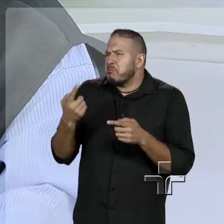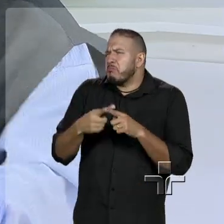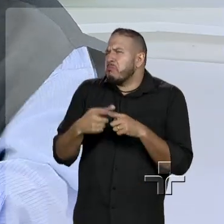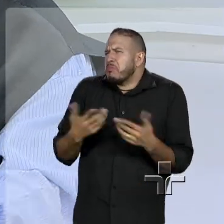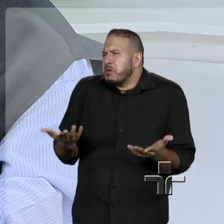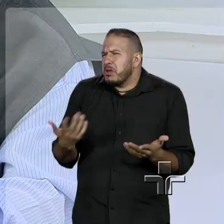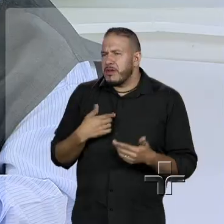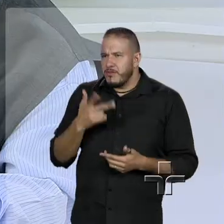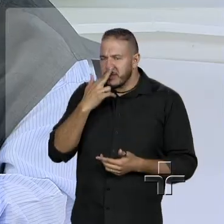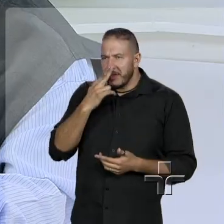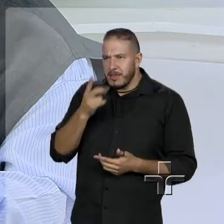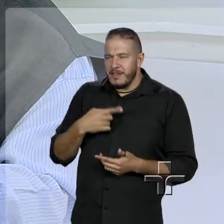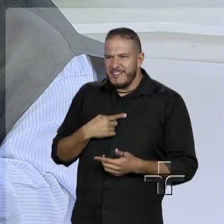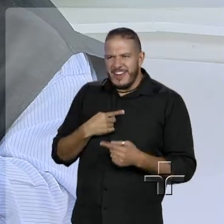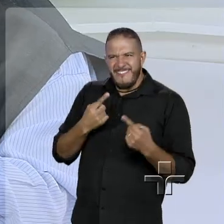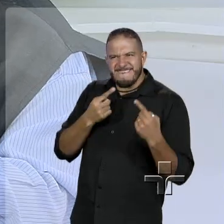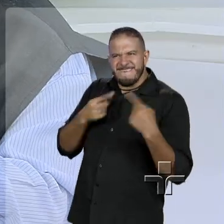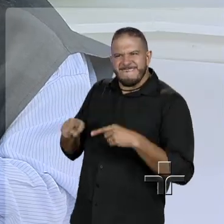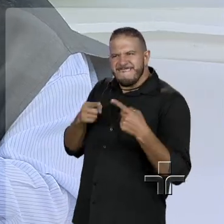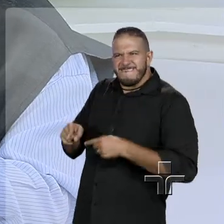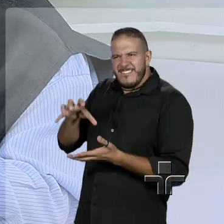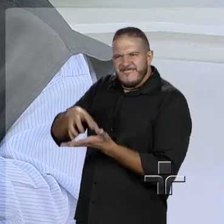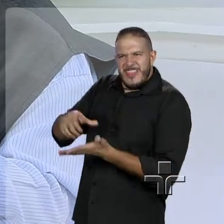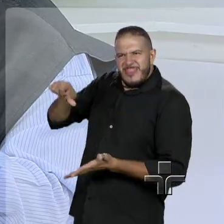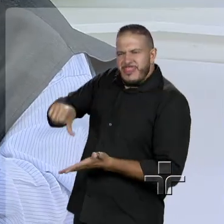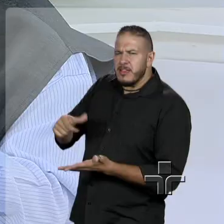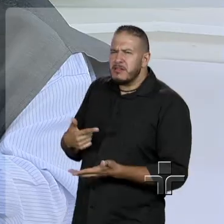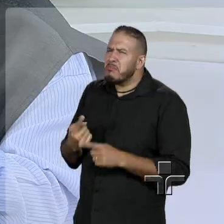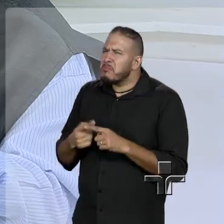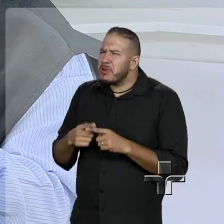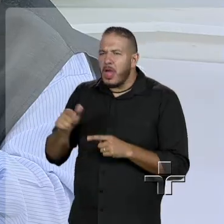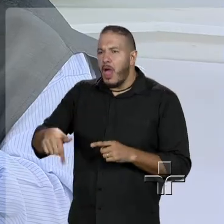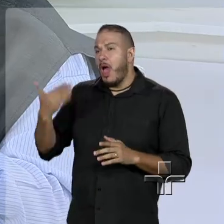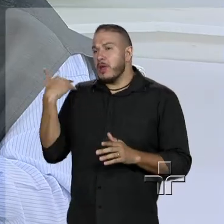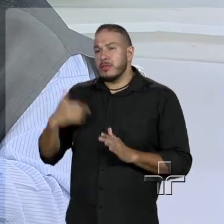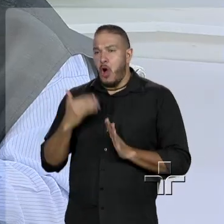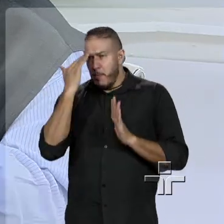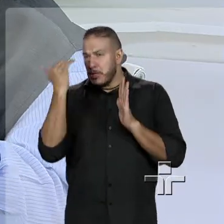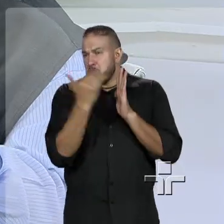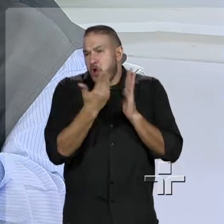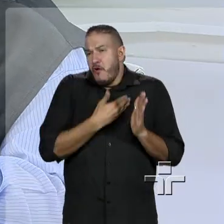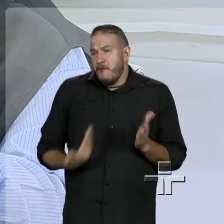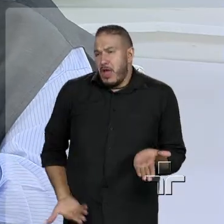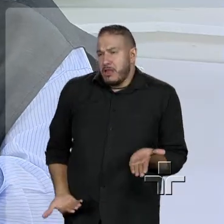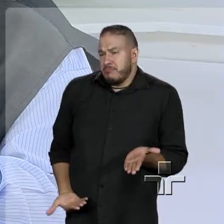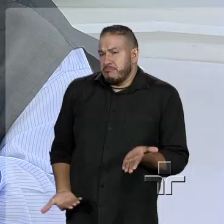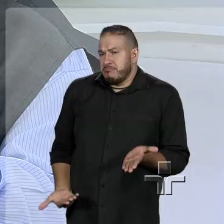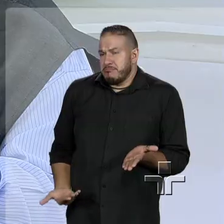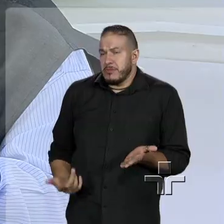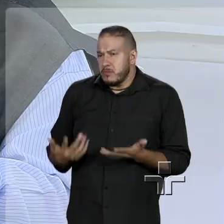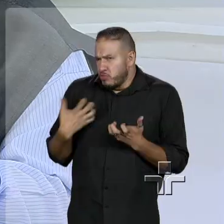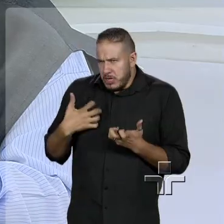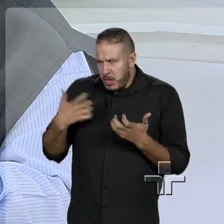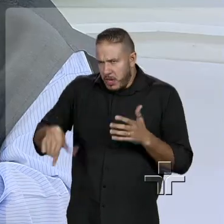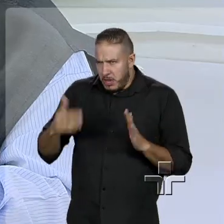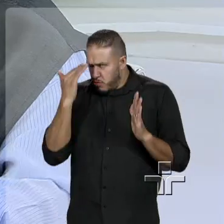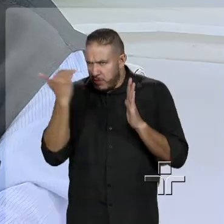você satanizar uma organização porque ela obedeceu ao governo. O que é que nós queríamos? Que ela não obedecesse ao